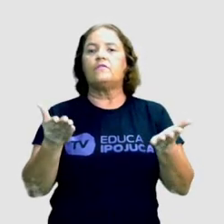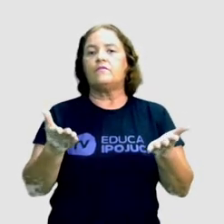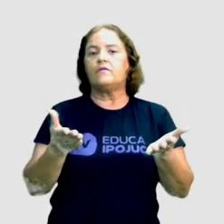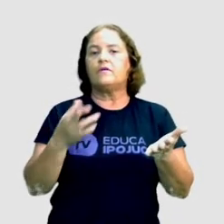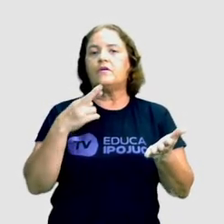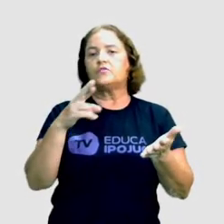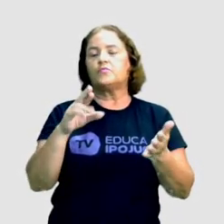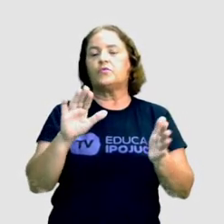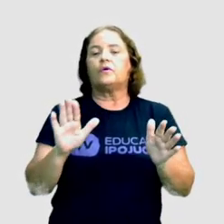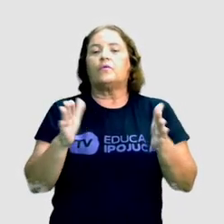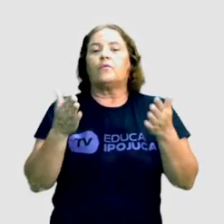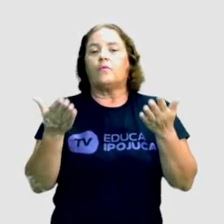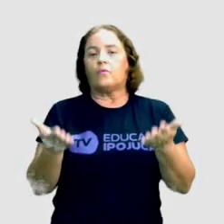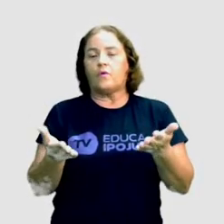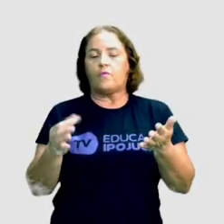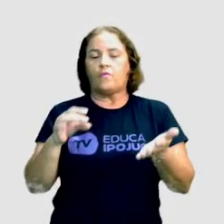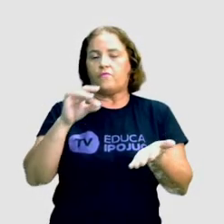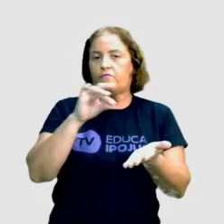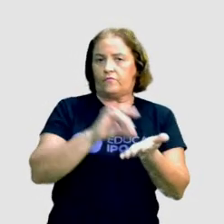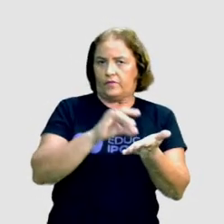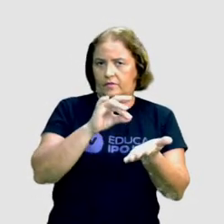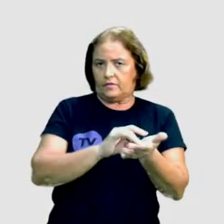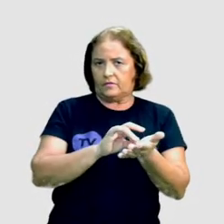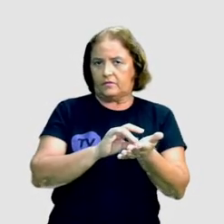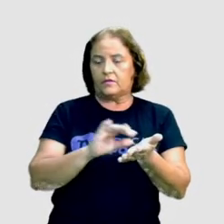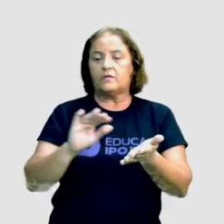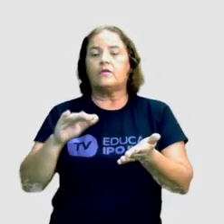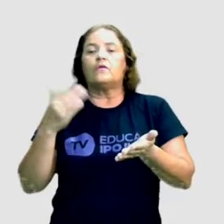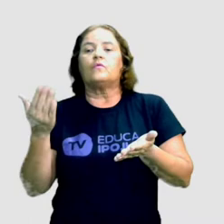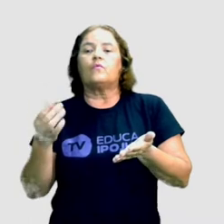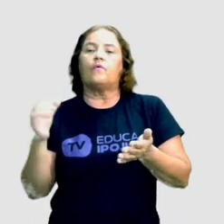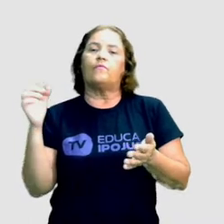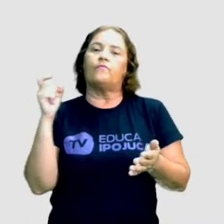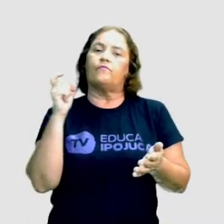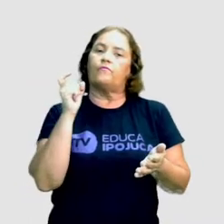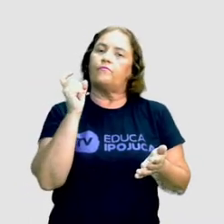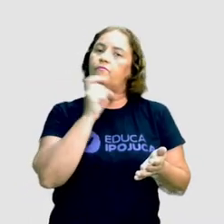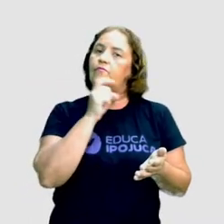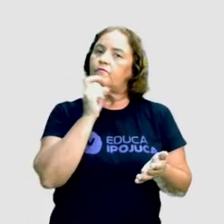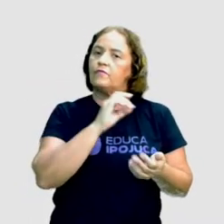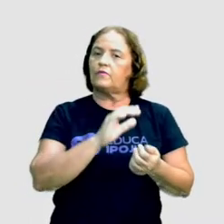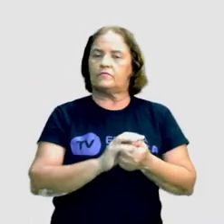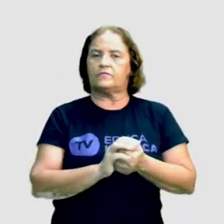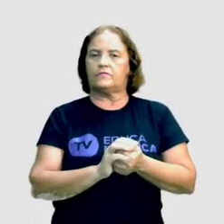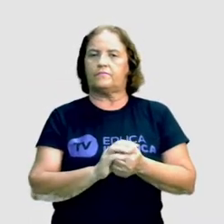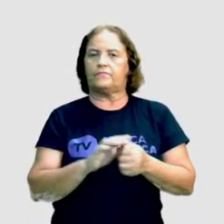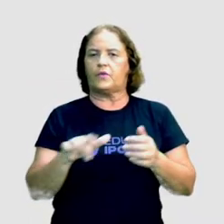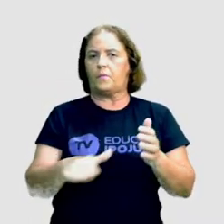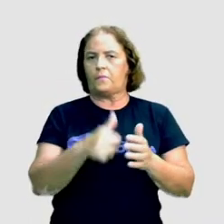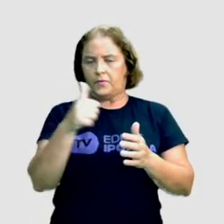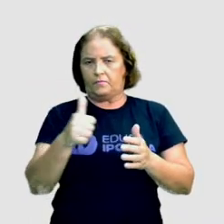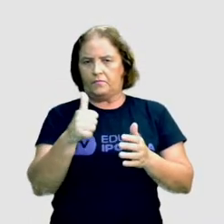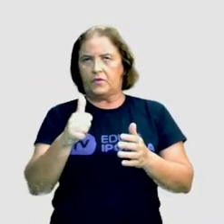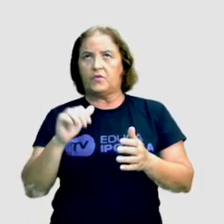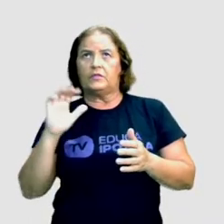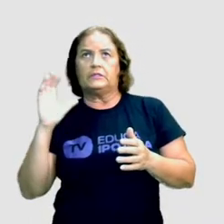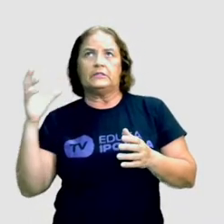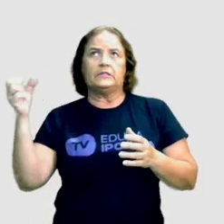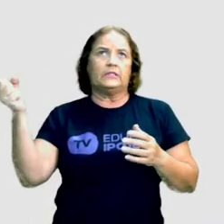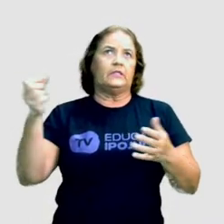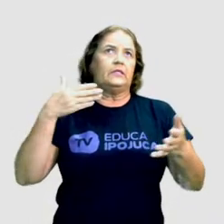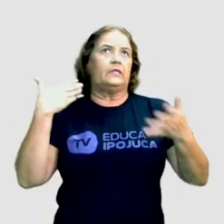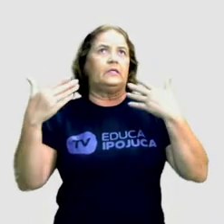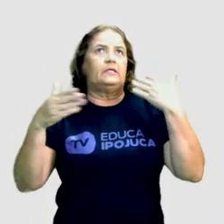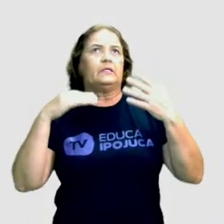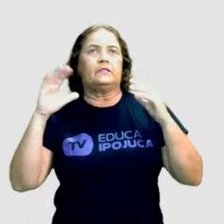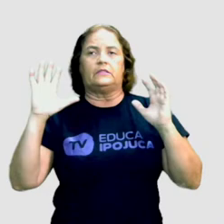são verdadeiras e quais são falsas? A primeira informação é: o aquecimento global é uma